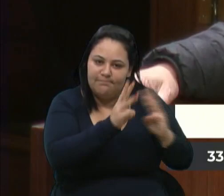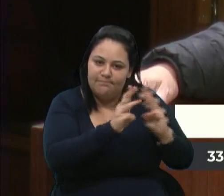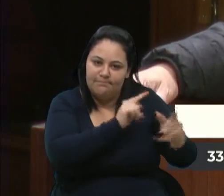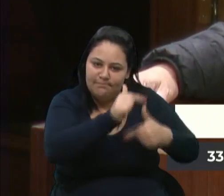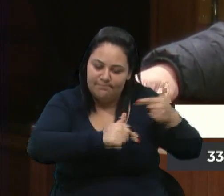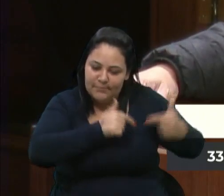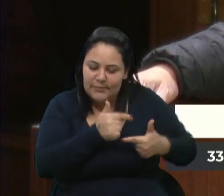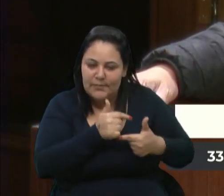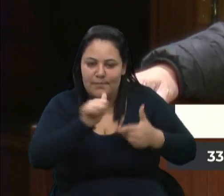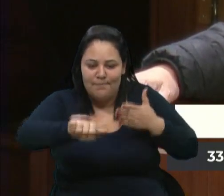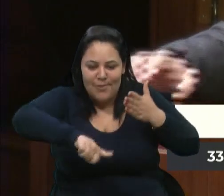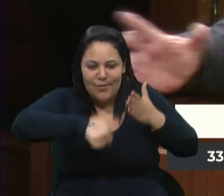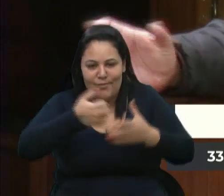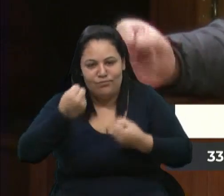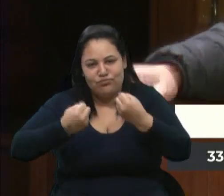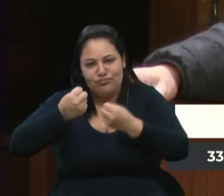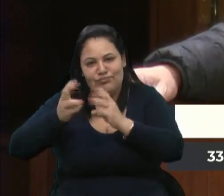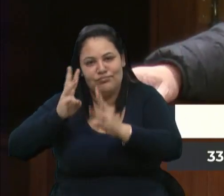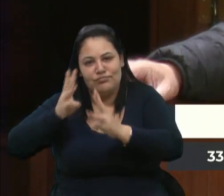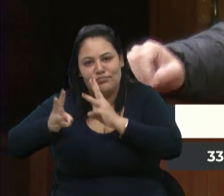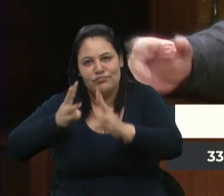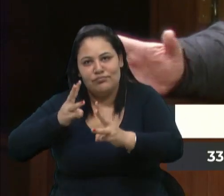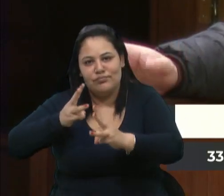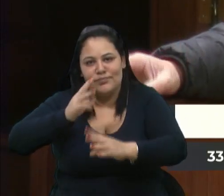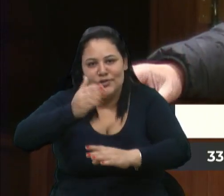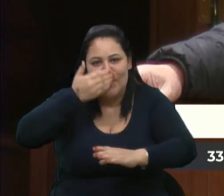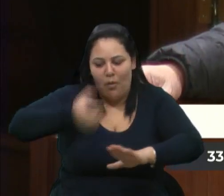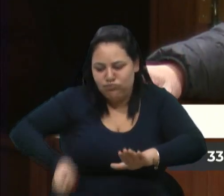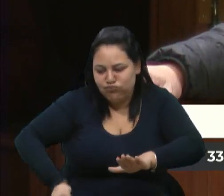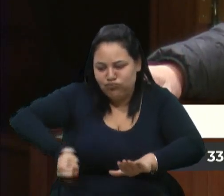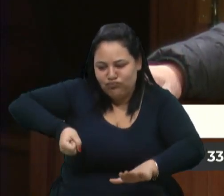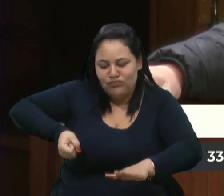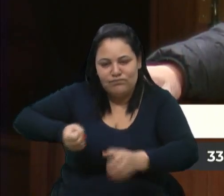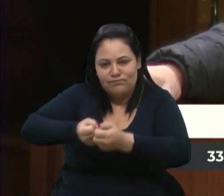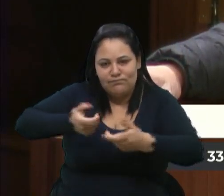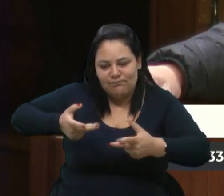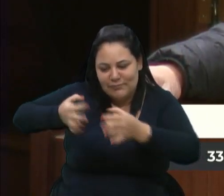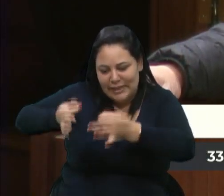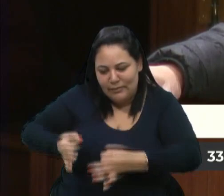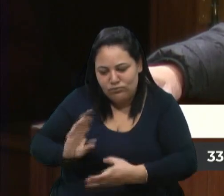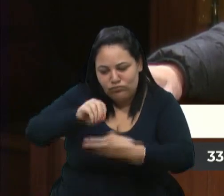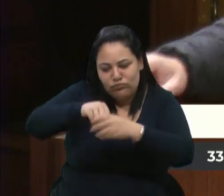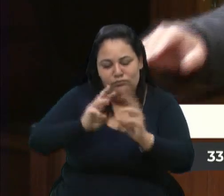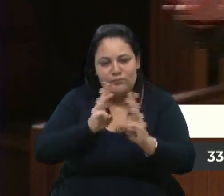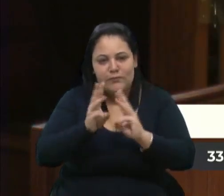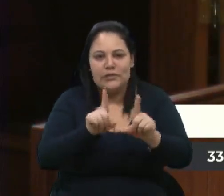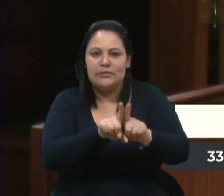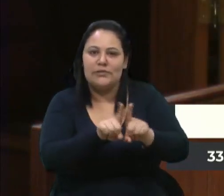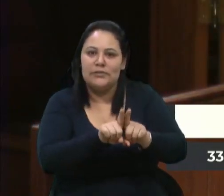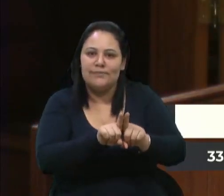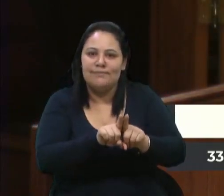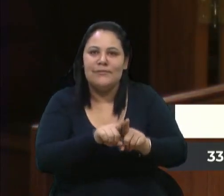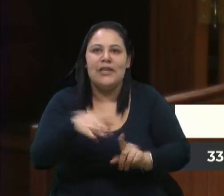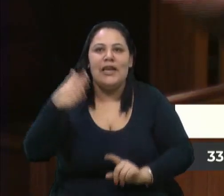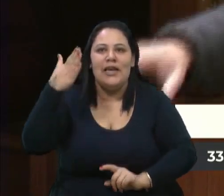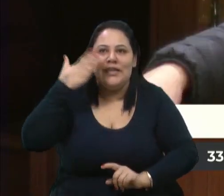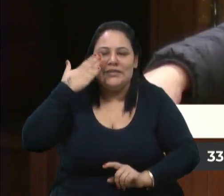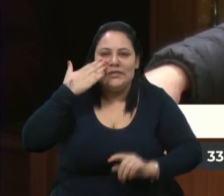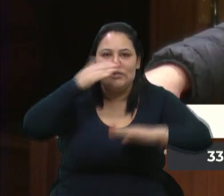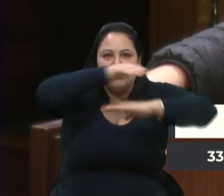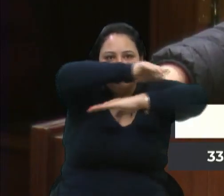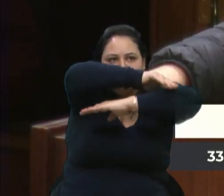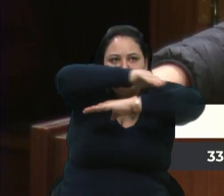melhorar essa van, melhorar freio de mão, melhorar outras questões da van. Eu sei que o suporte da saúde